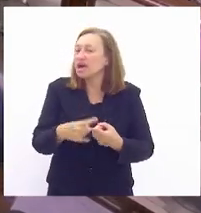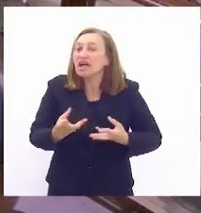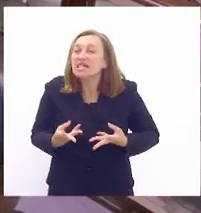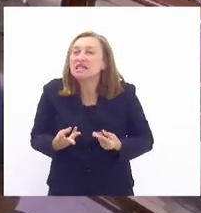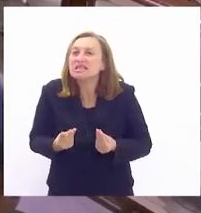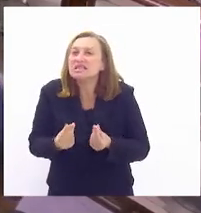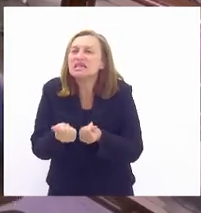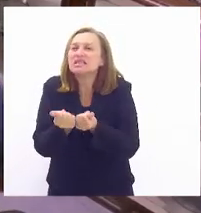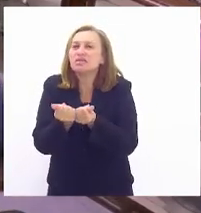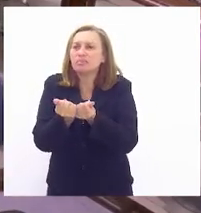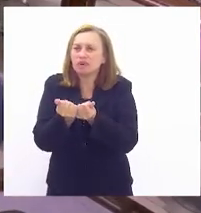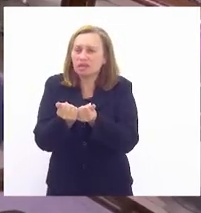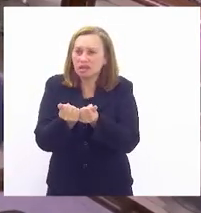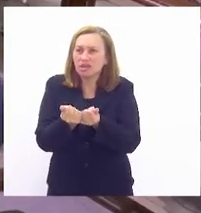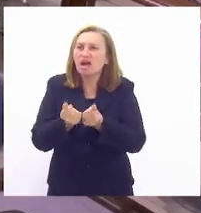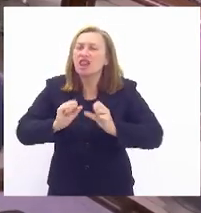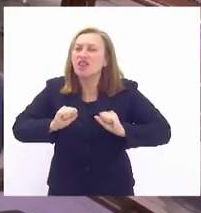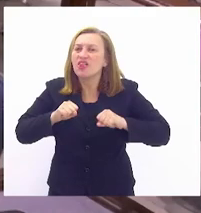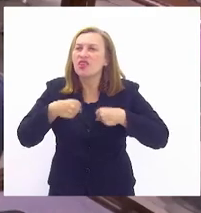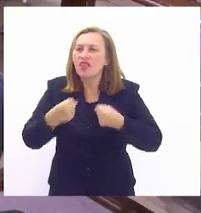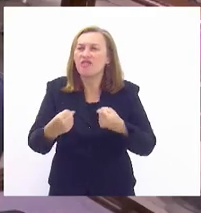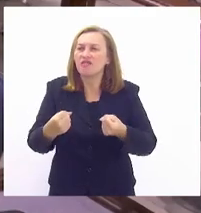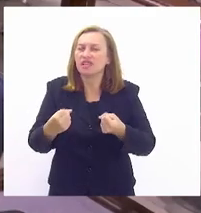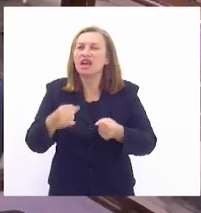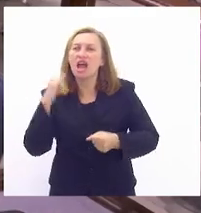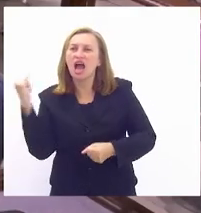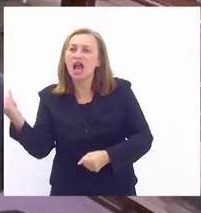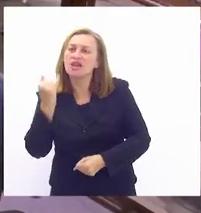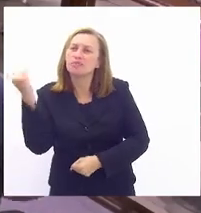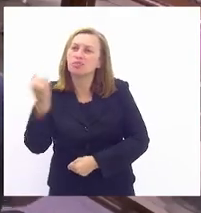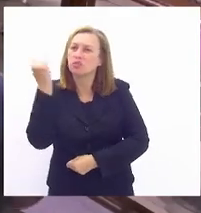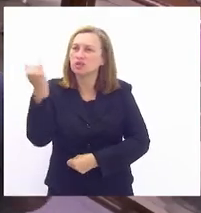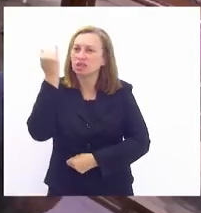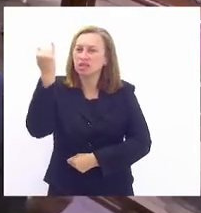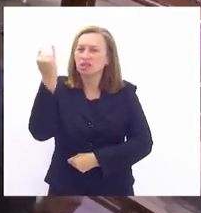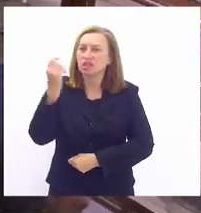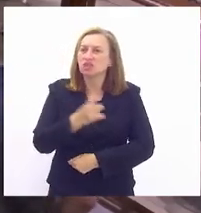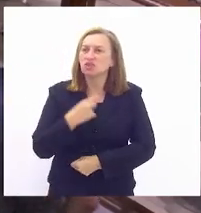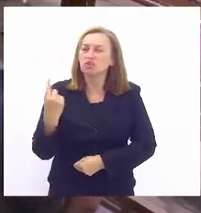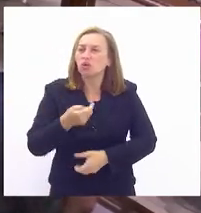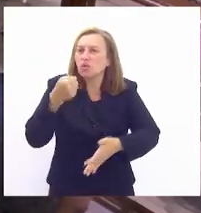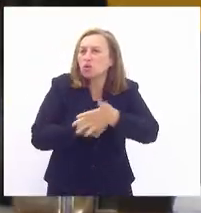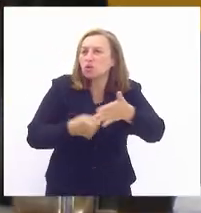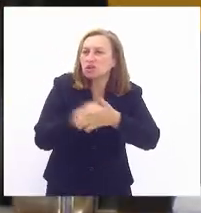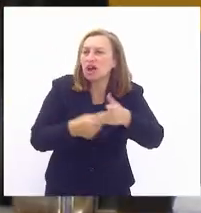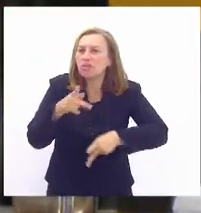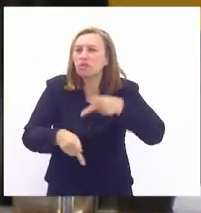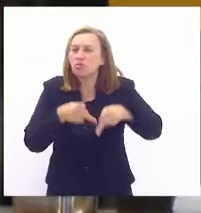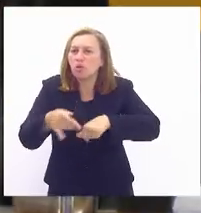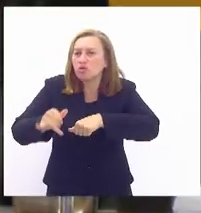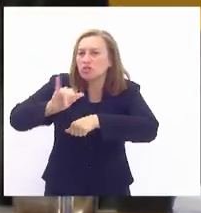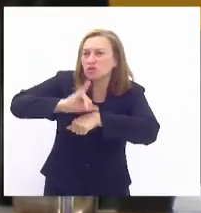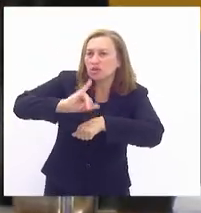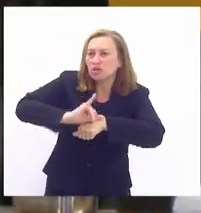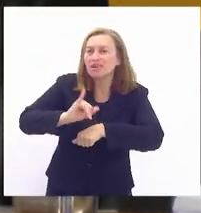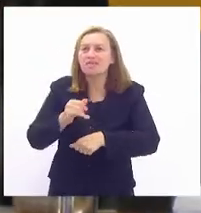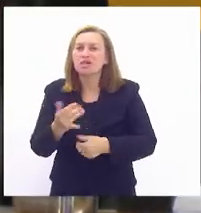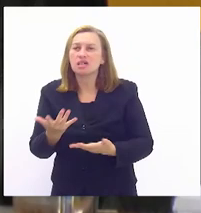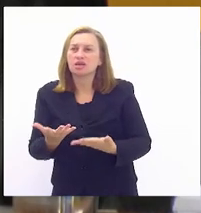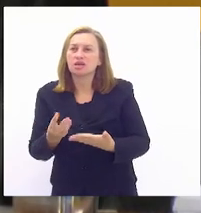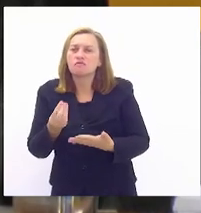sensibilidade de entender a importância da gente lutar pela população de Volta Redonda e